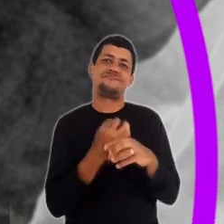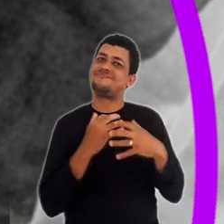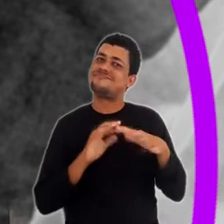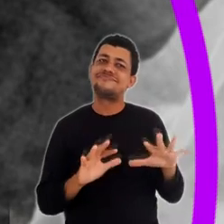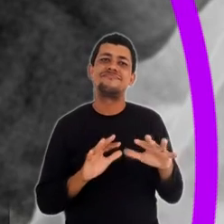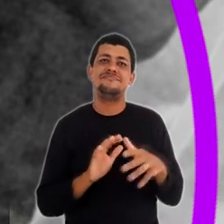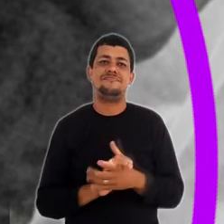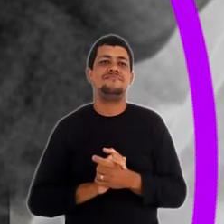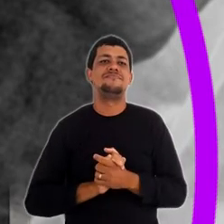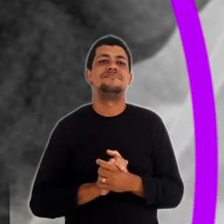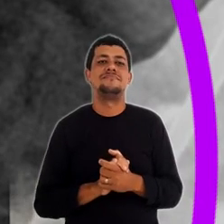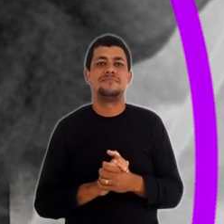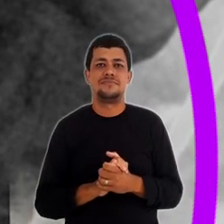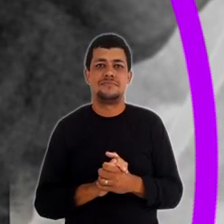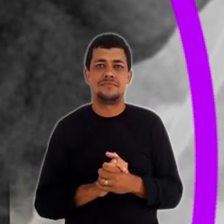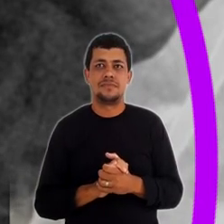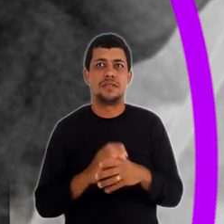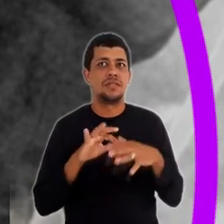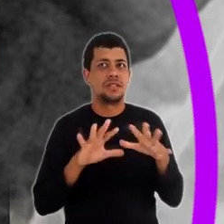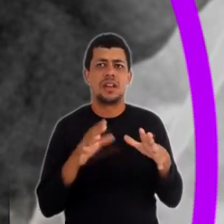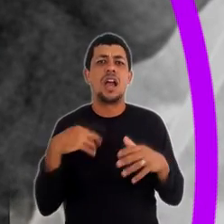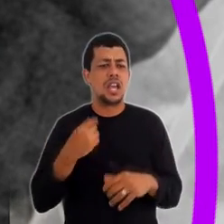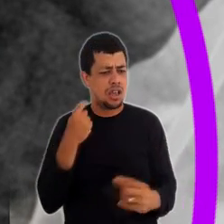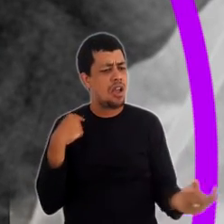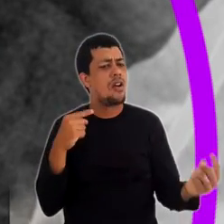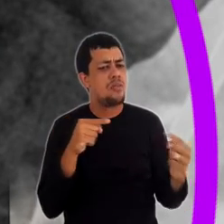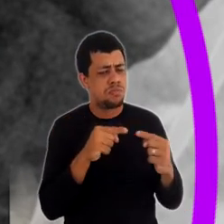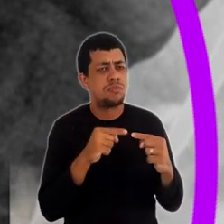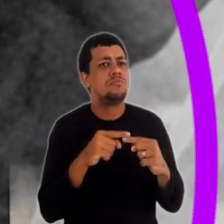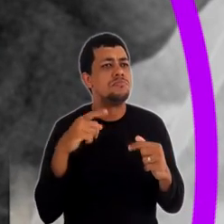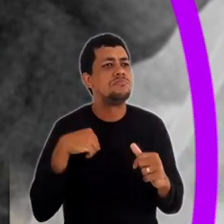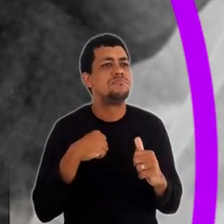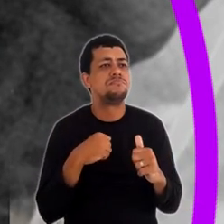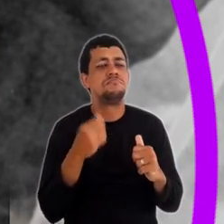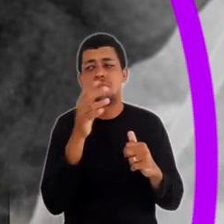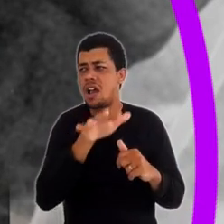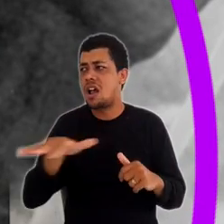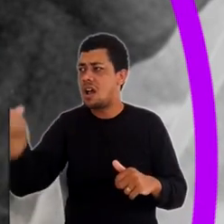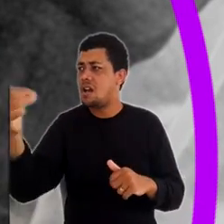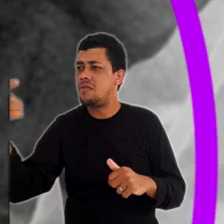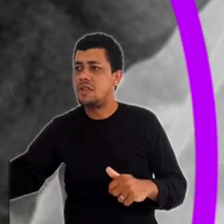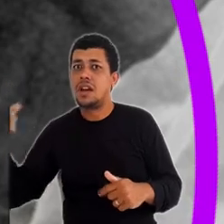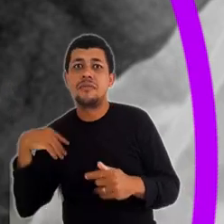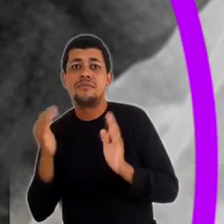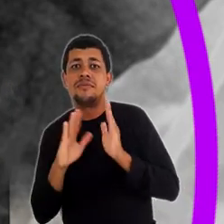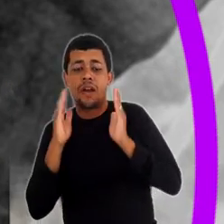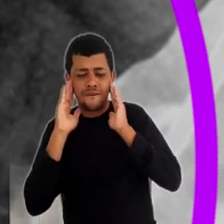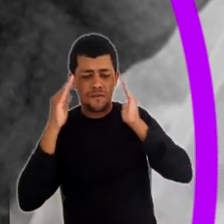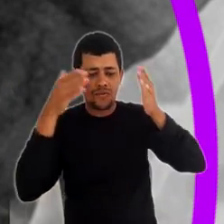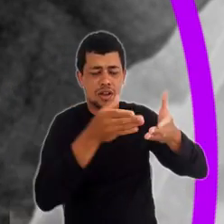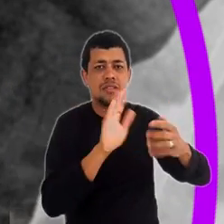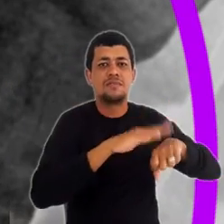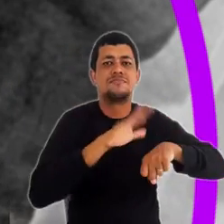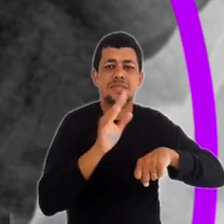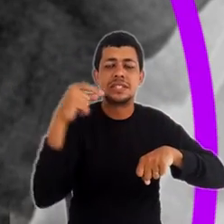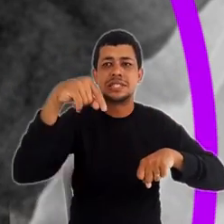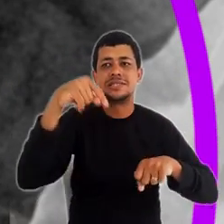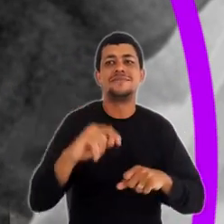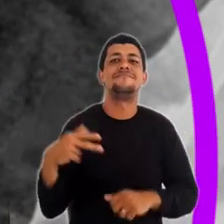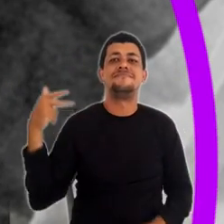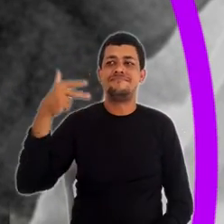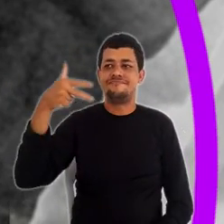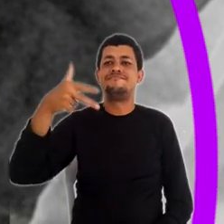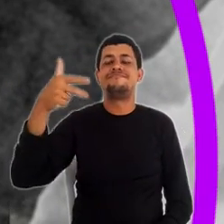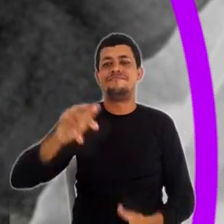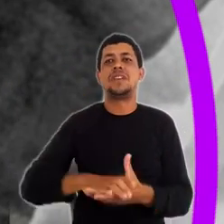sertanejo, entendeu? Então, tipo assim, isso me distanciou um pouco dessas outras áreas e me fez focar mais no cenário underground, que seria o rap,